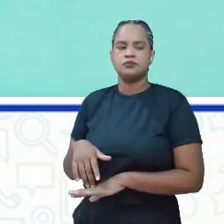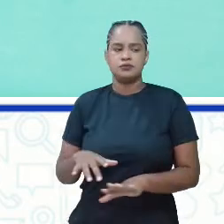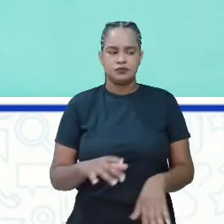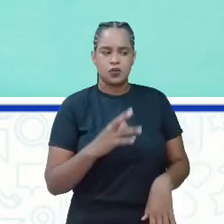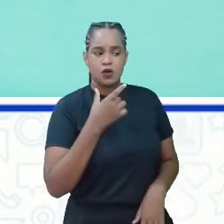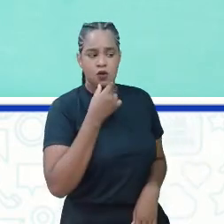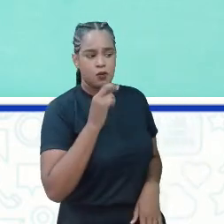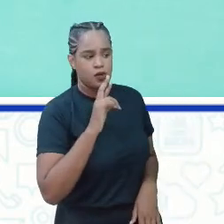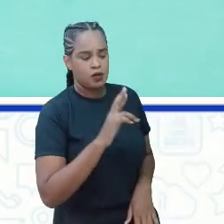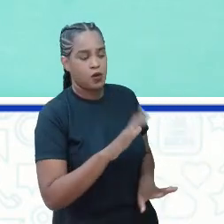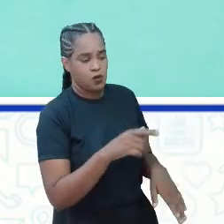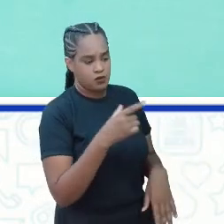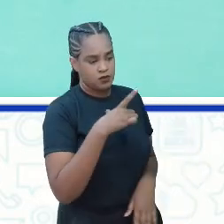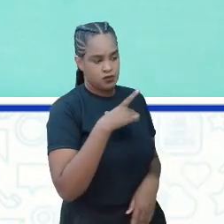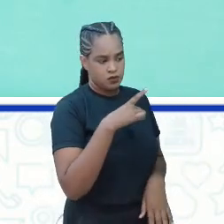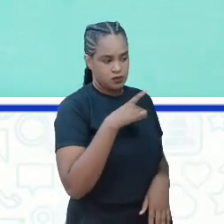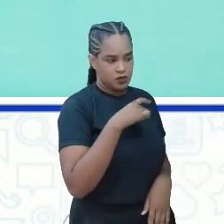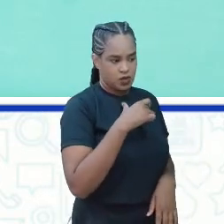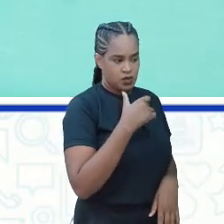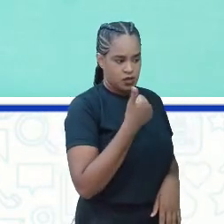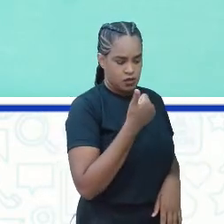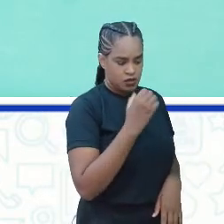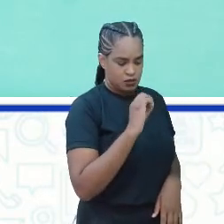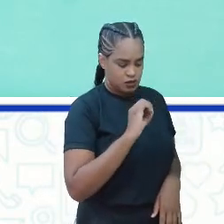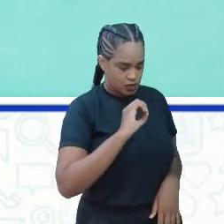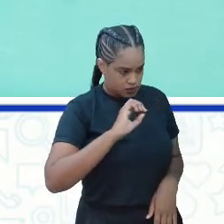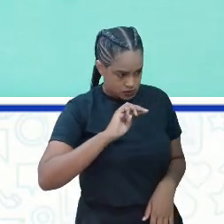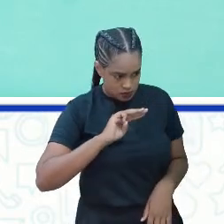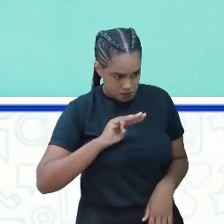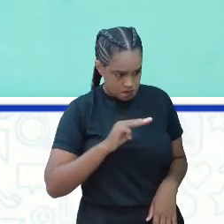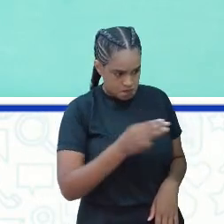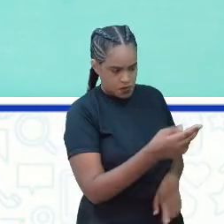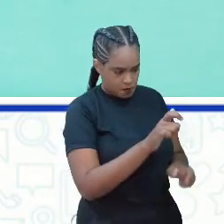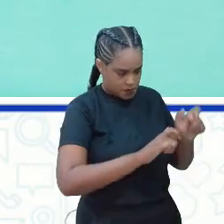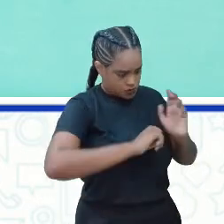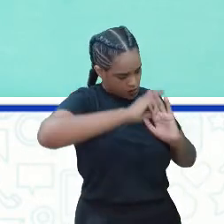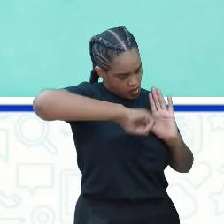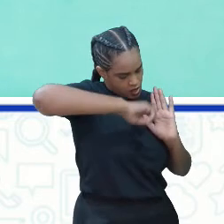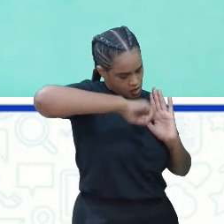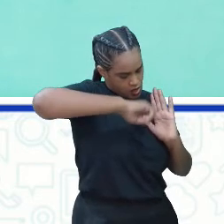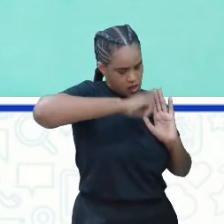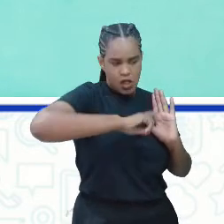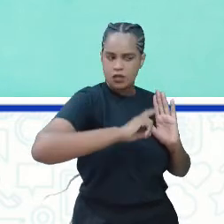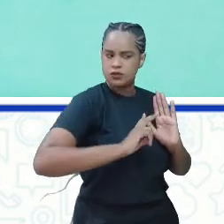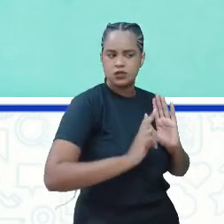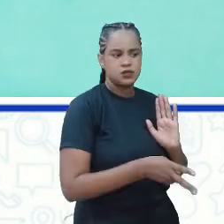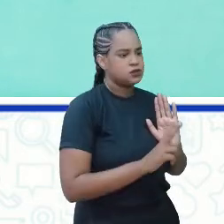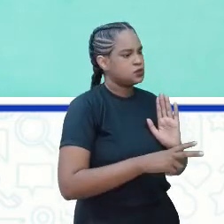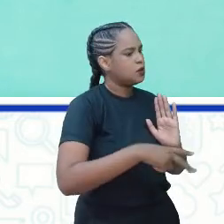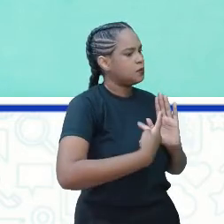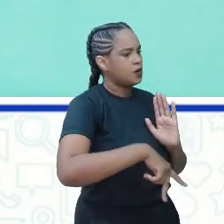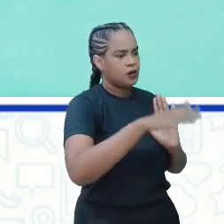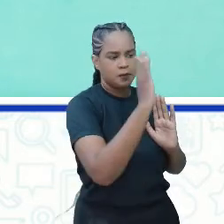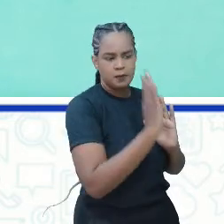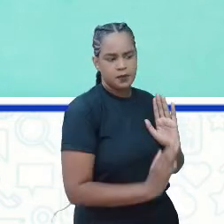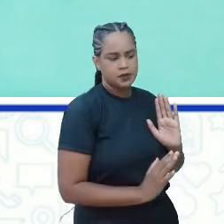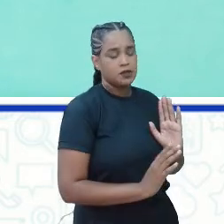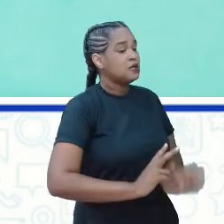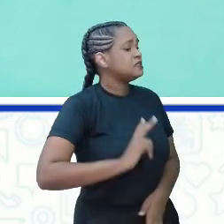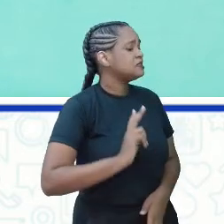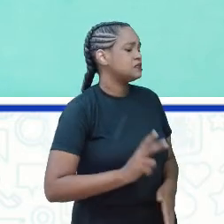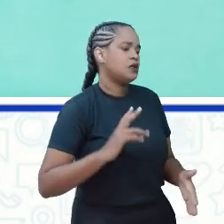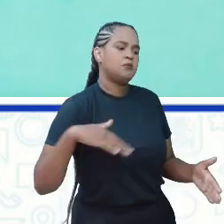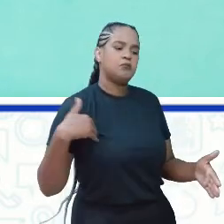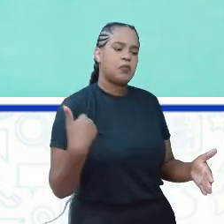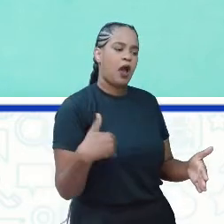10 milhões de leitores permanentes no Brasil. Isso vem se mantendo de forma constante ao